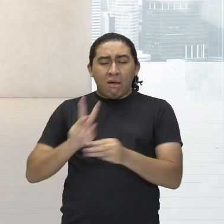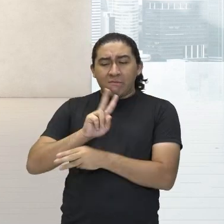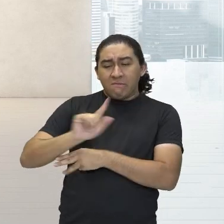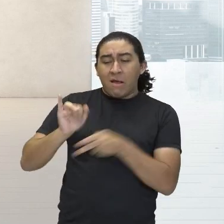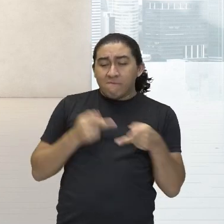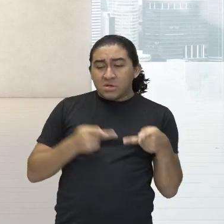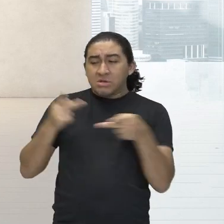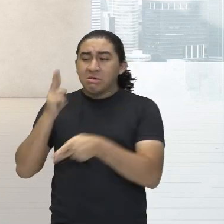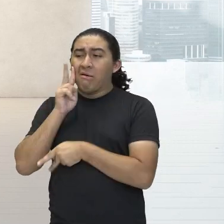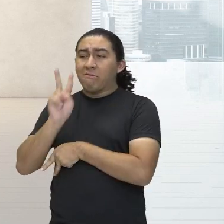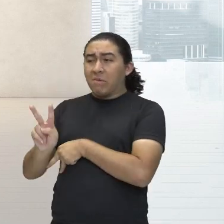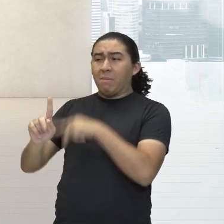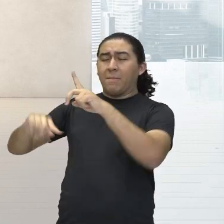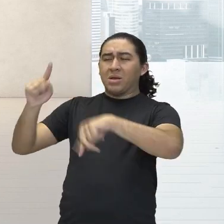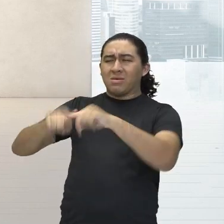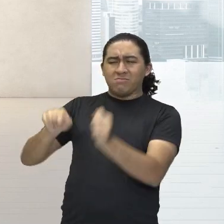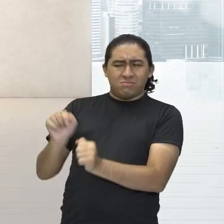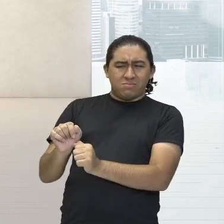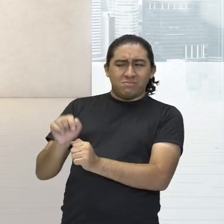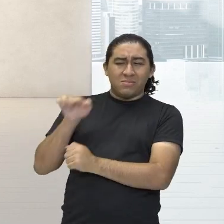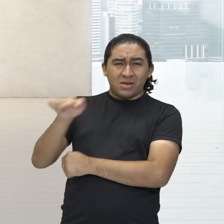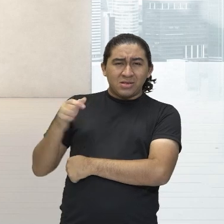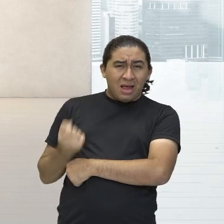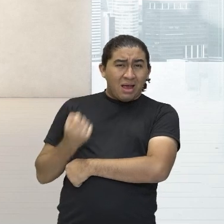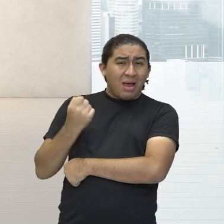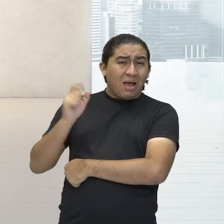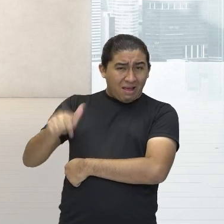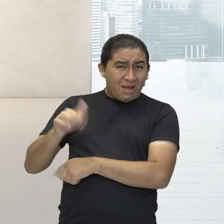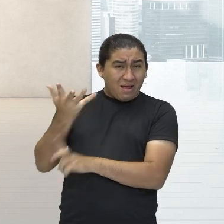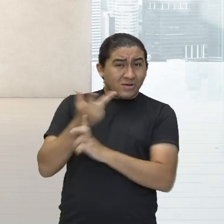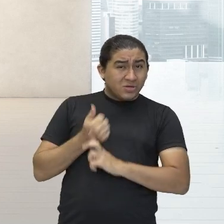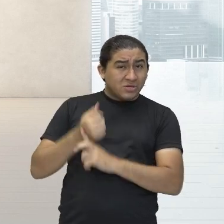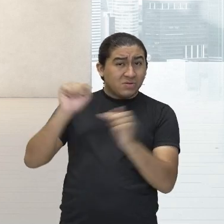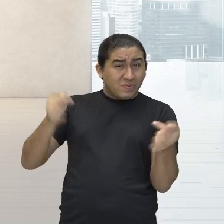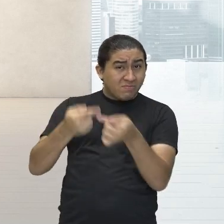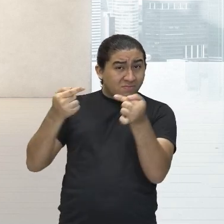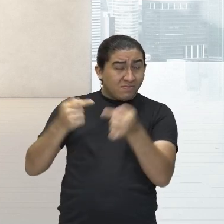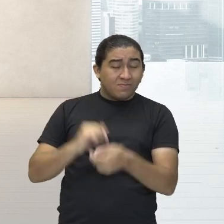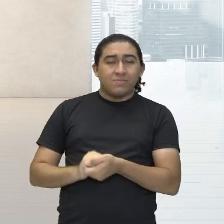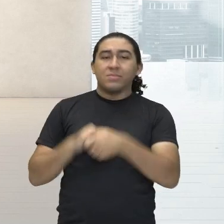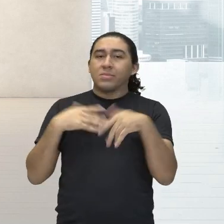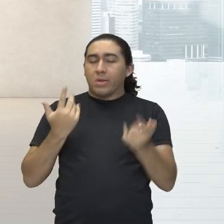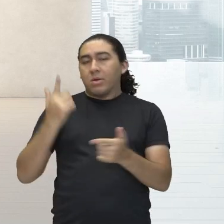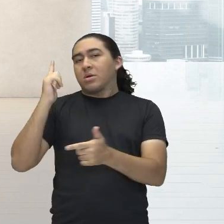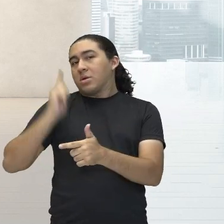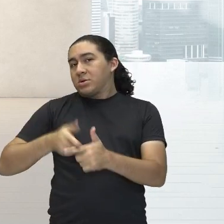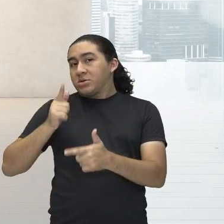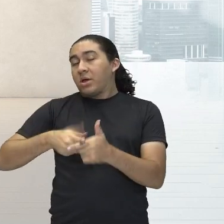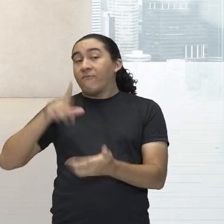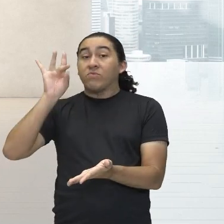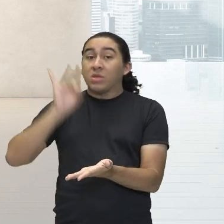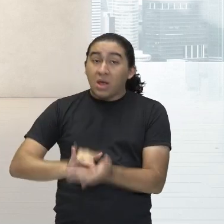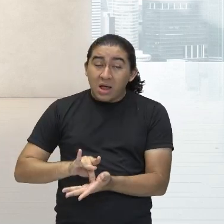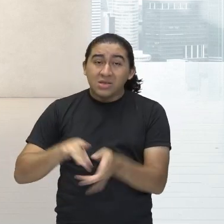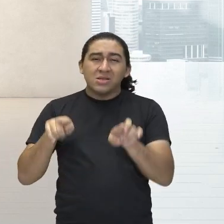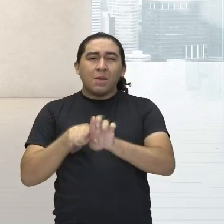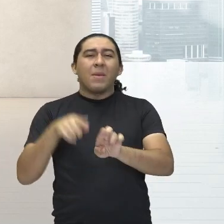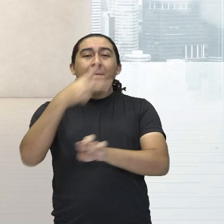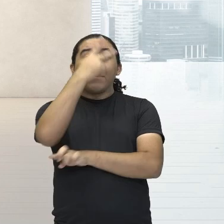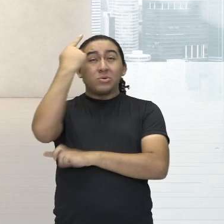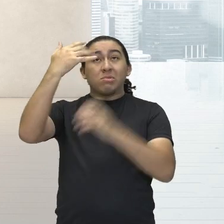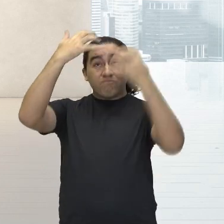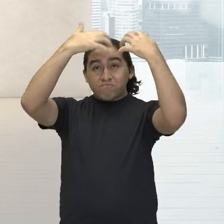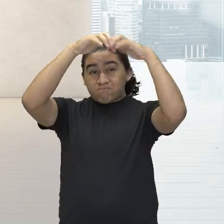objeto. Isso é uma obra de arte? Então, percebam que aqui nós temos exatamente a crítica, o caos. Percebam que é